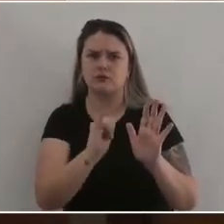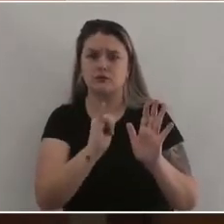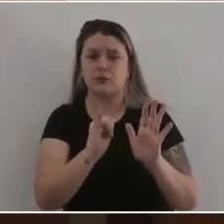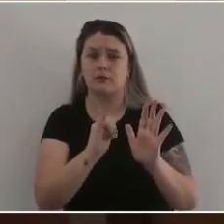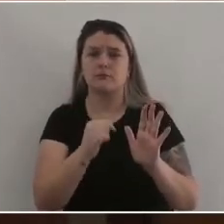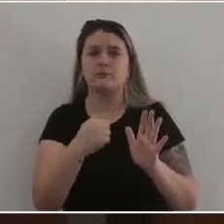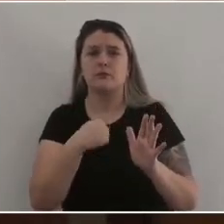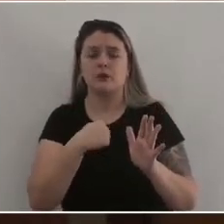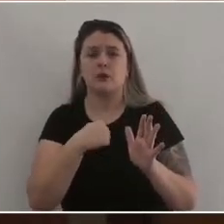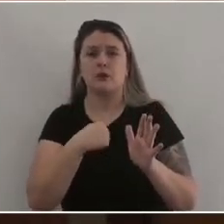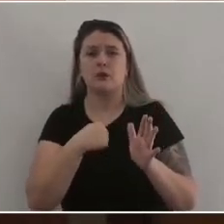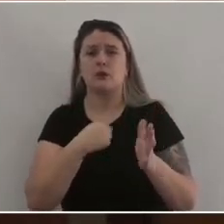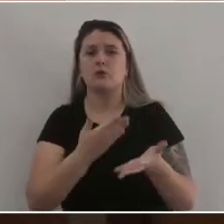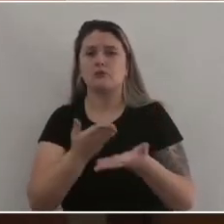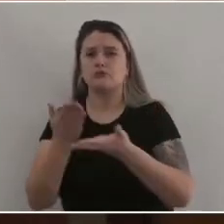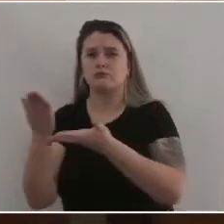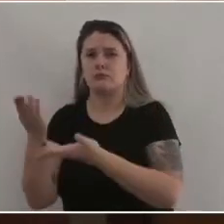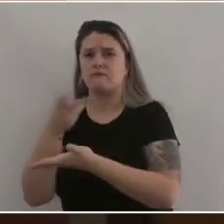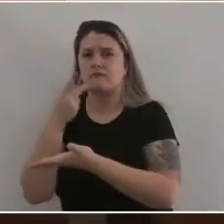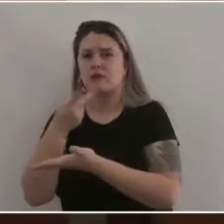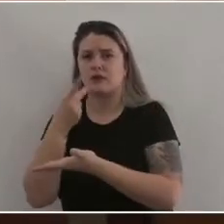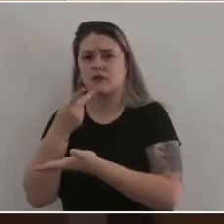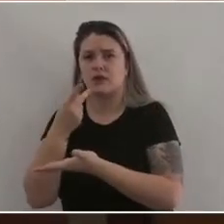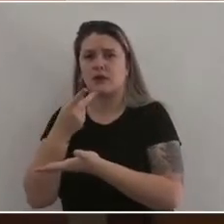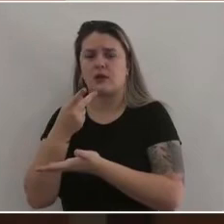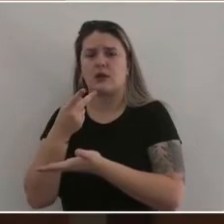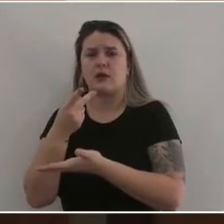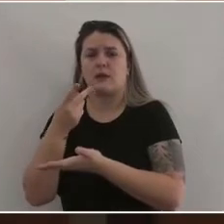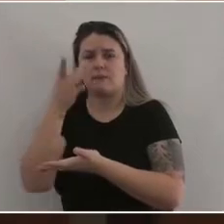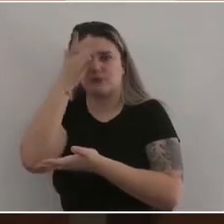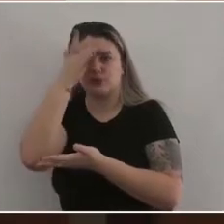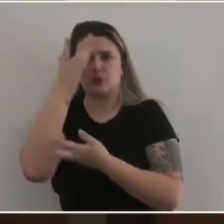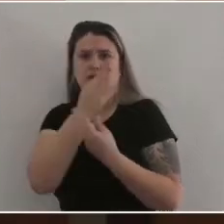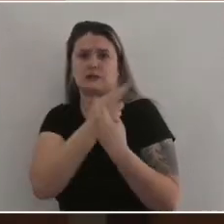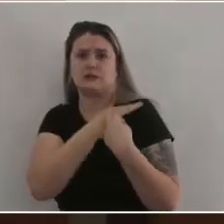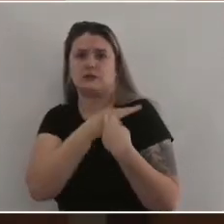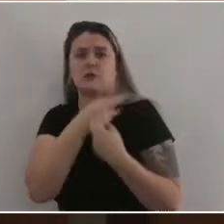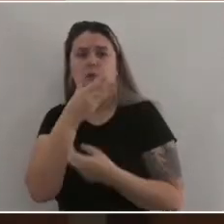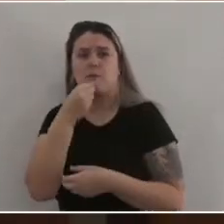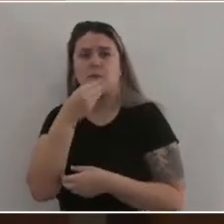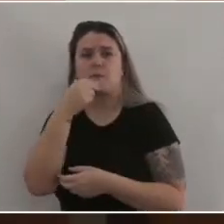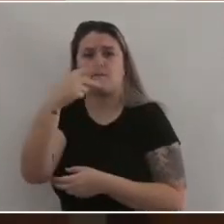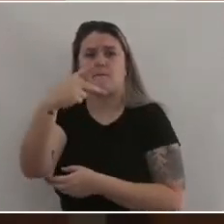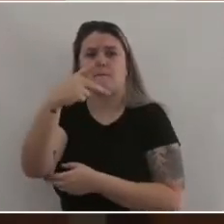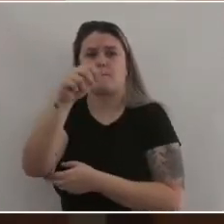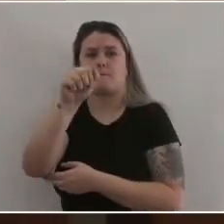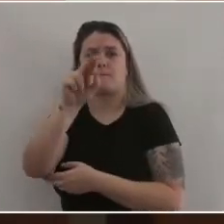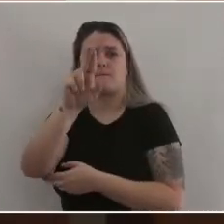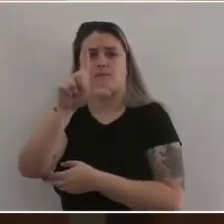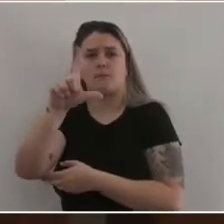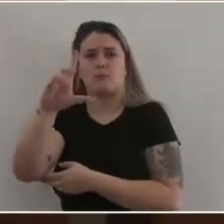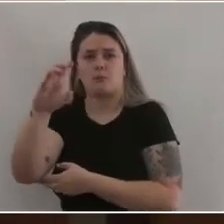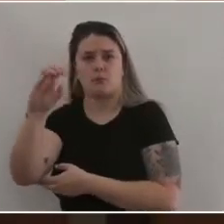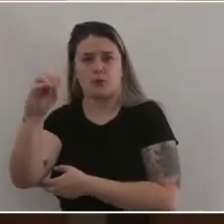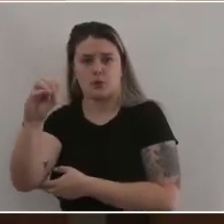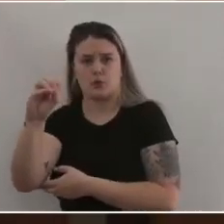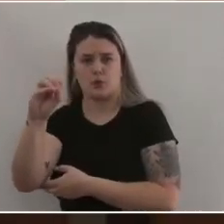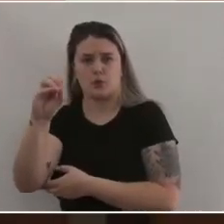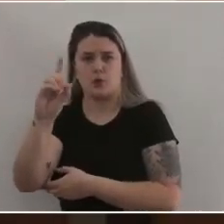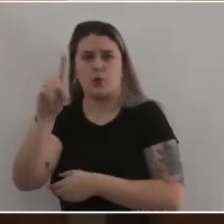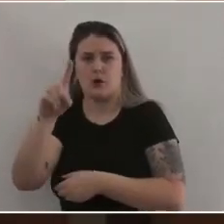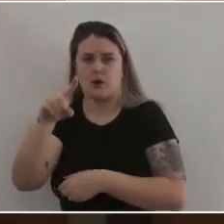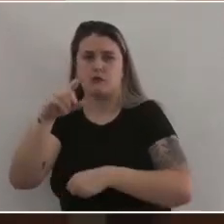de passar a palavra ao contador Paulo Márcio Cheliga,